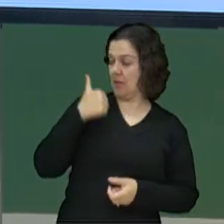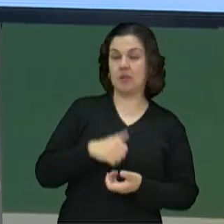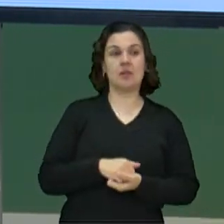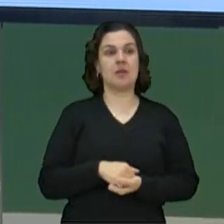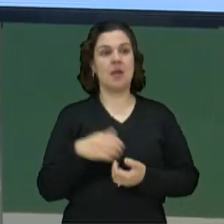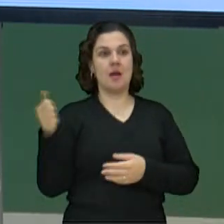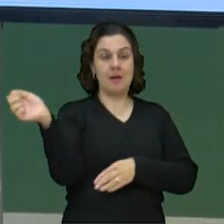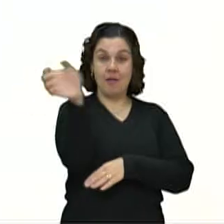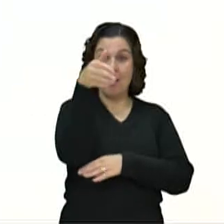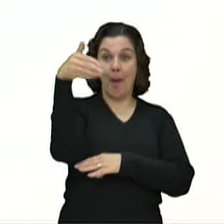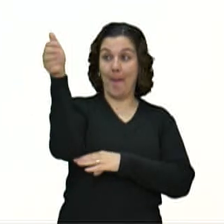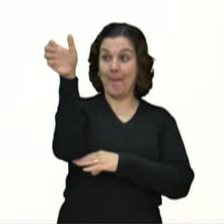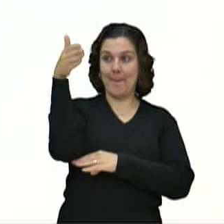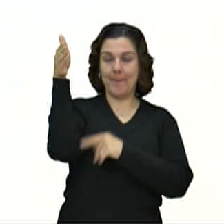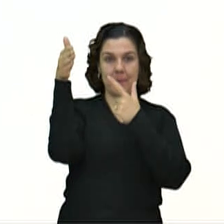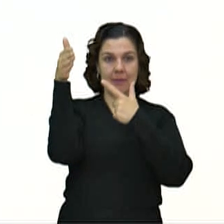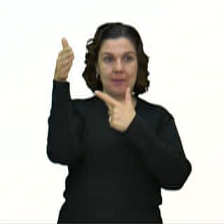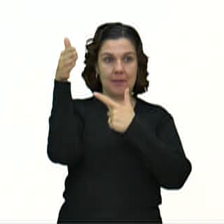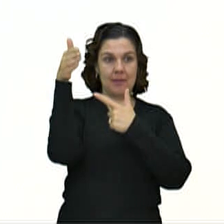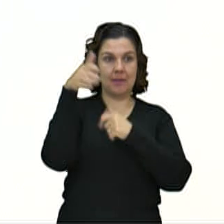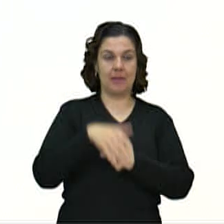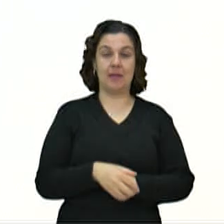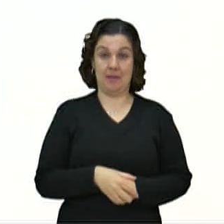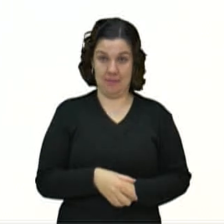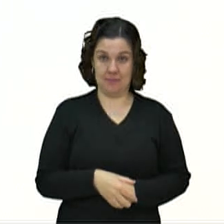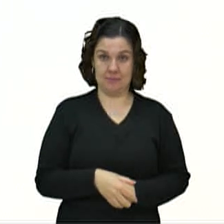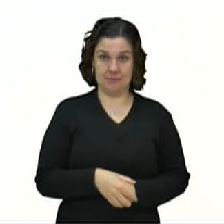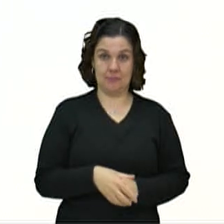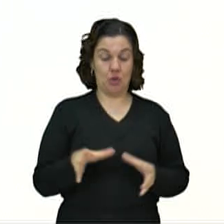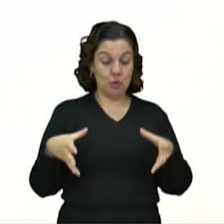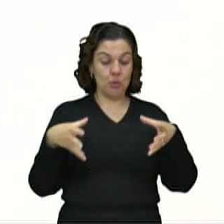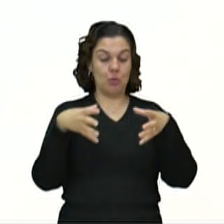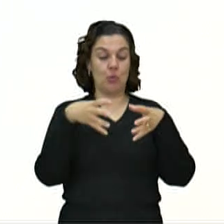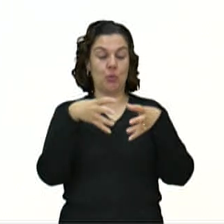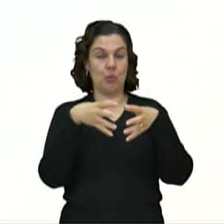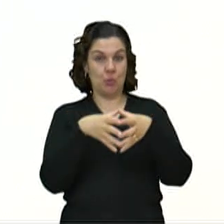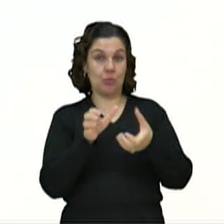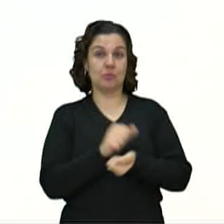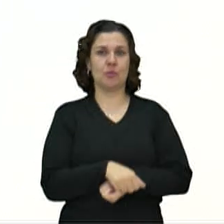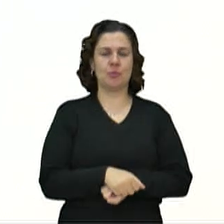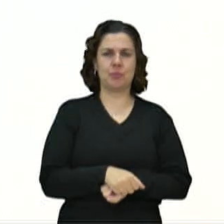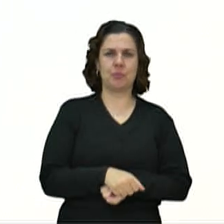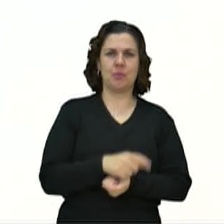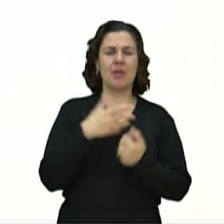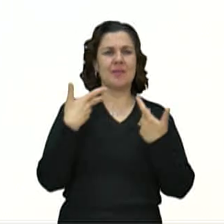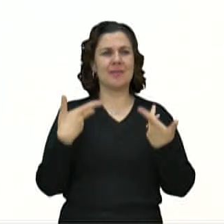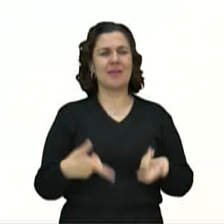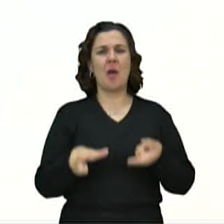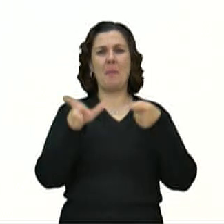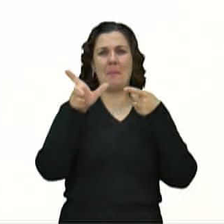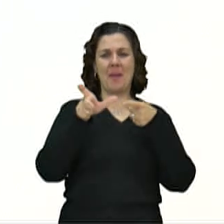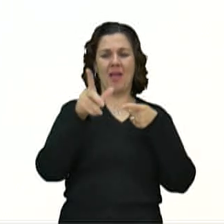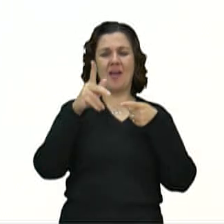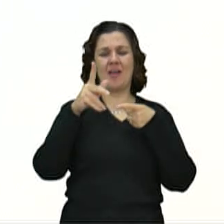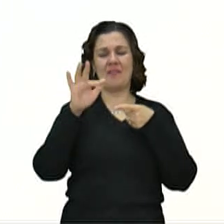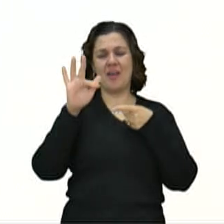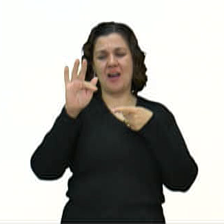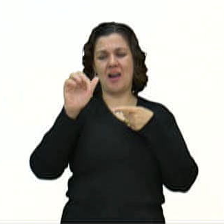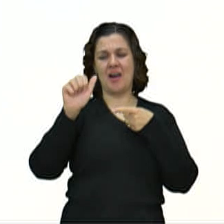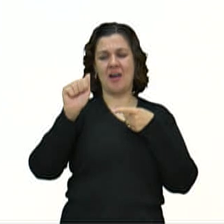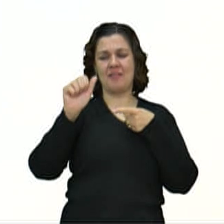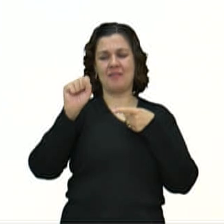tem a bandeira do Partido Nacional Fascista Italiano. E da onde vem a palavra